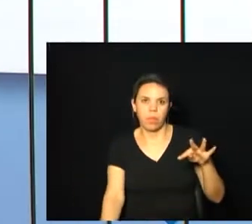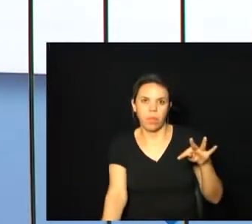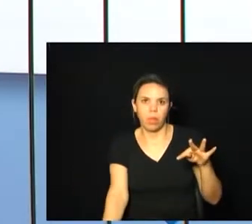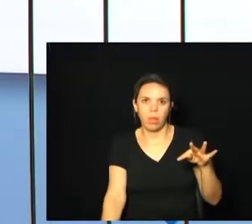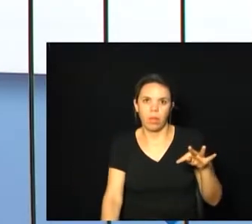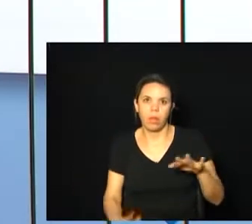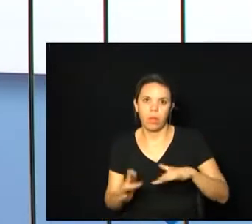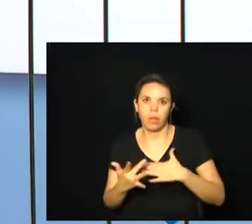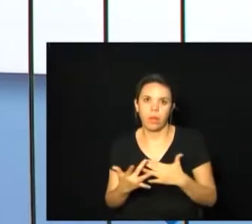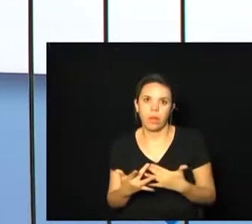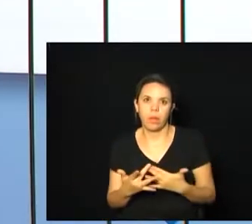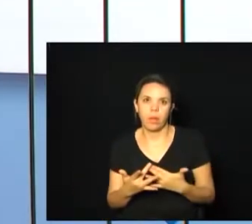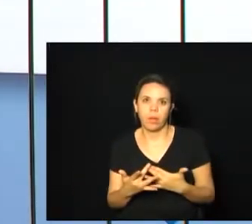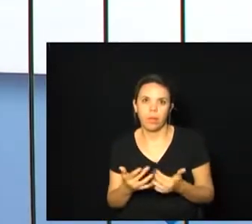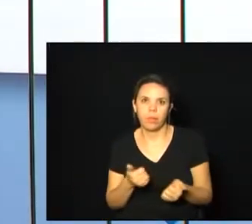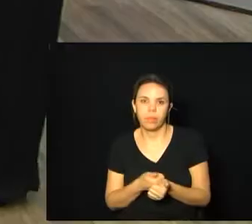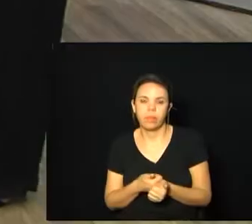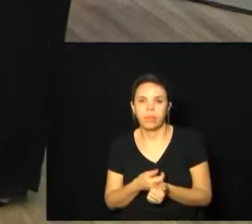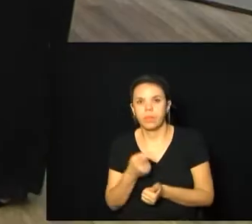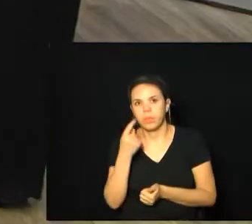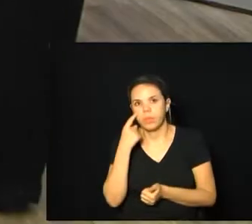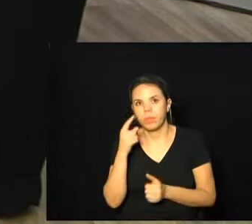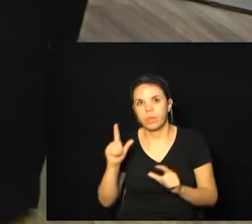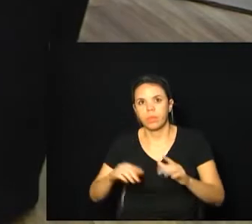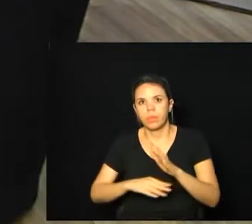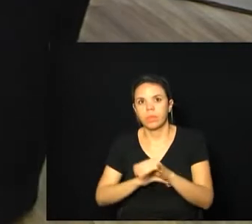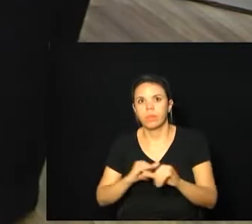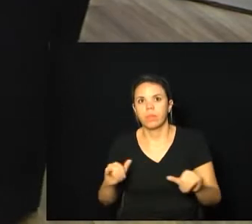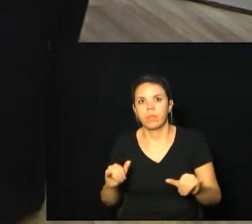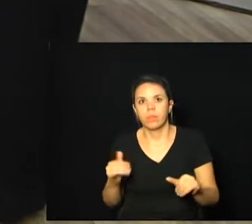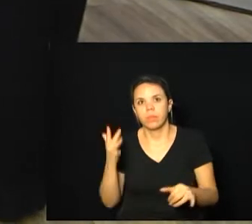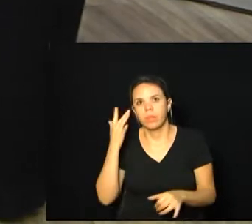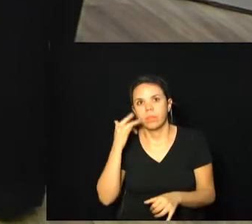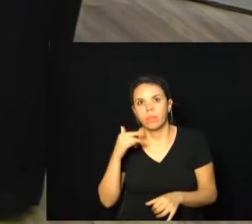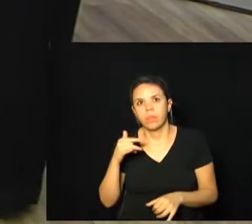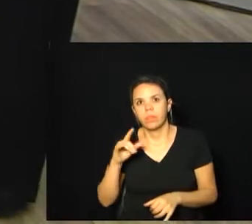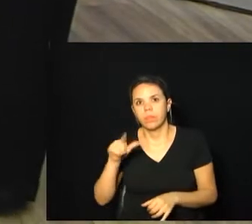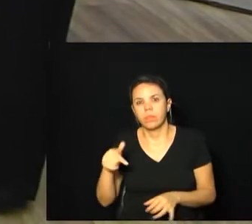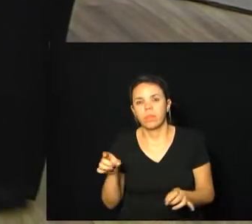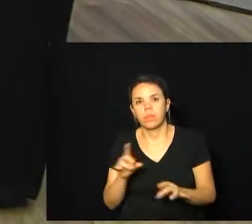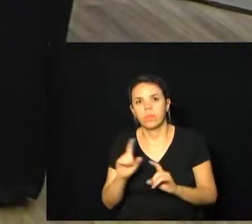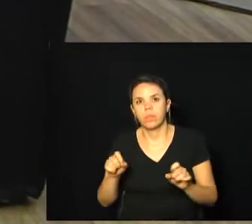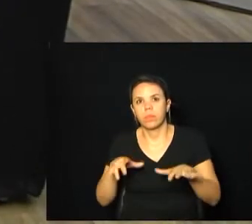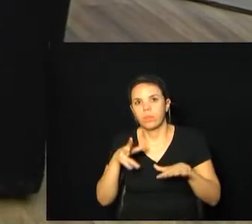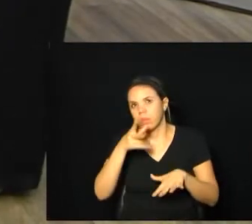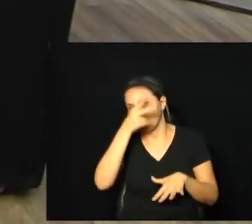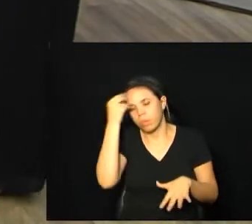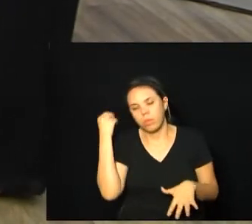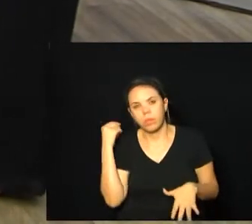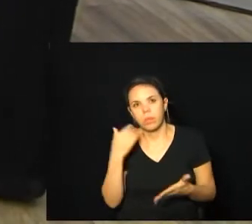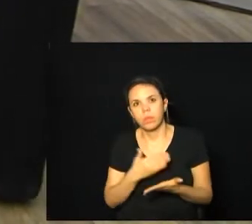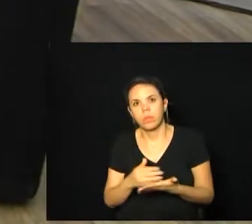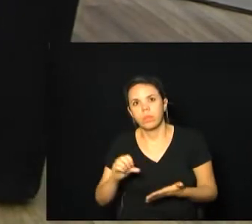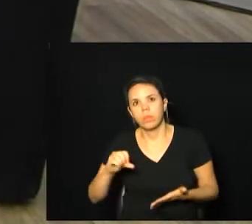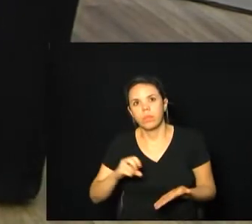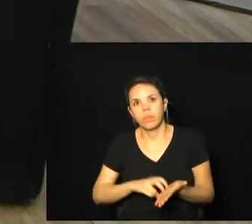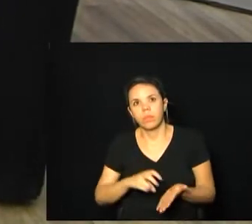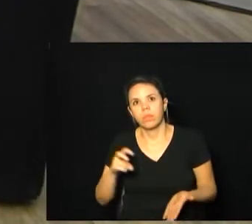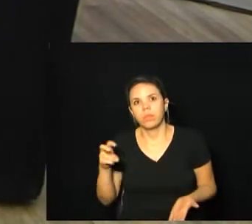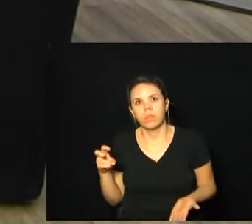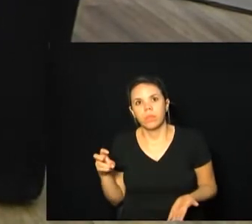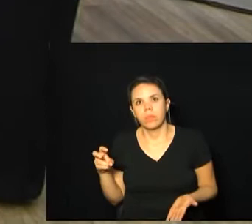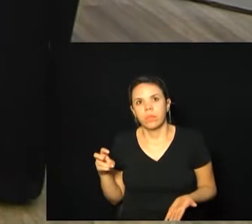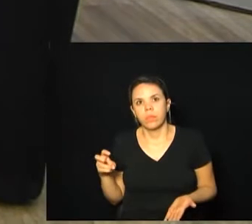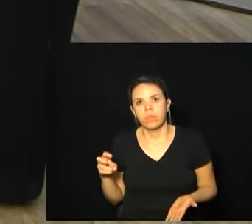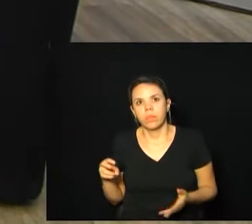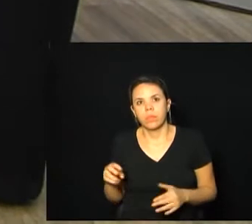nossas redes sociais. Nos acompanhem. E o Câmara Notícias chega amanhã após esta audiência pública que começa às 9 horas da manhã.